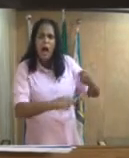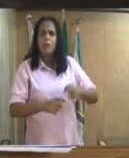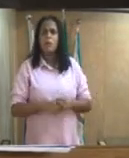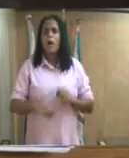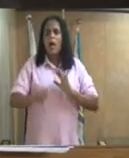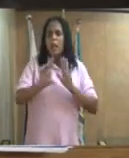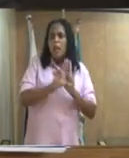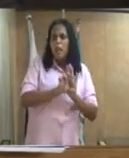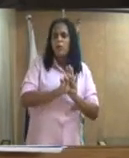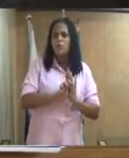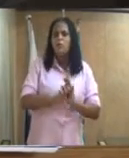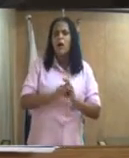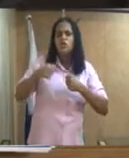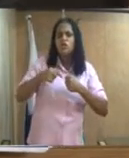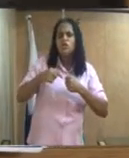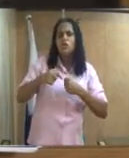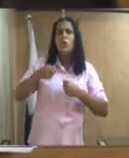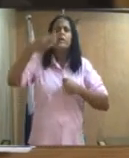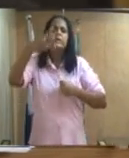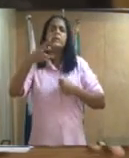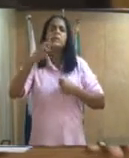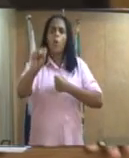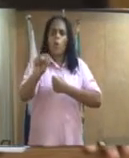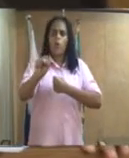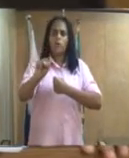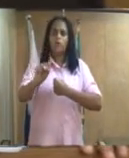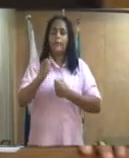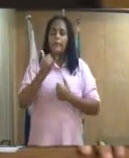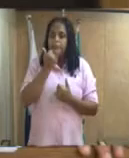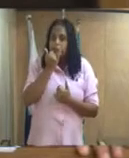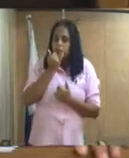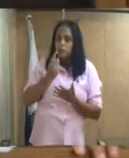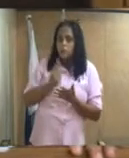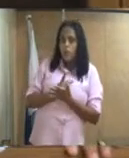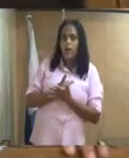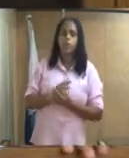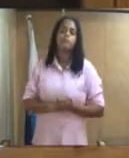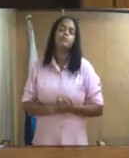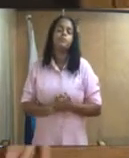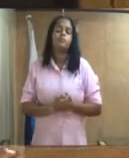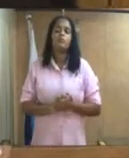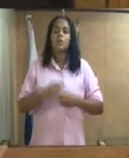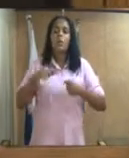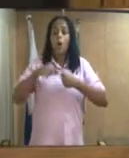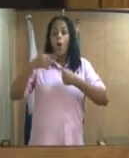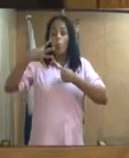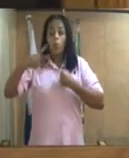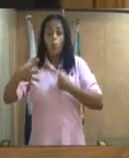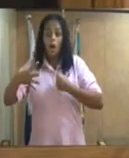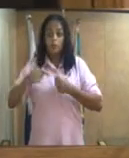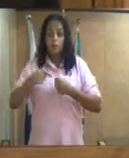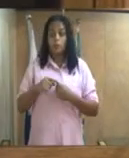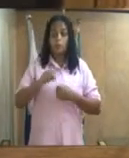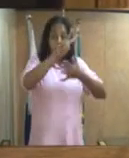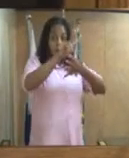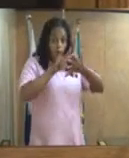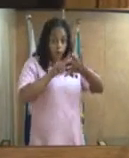seu artigo 38, me perdoe a minha falha, o seu inciso 4, eu vou ler